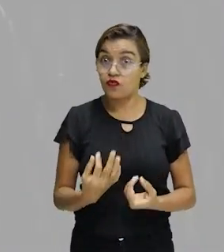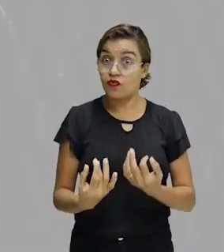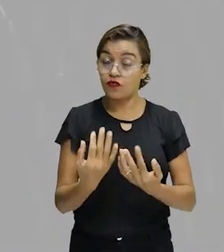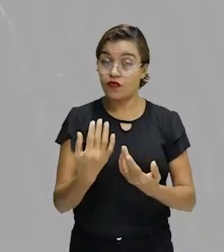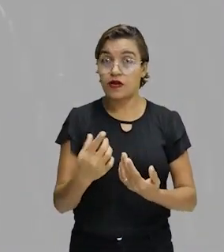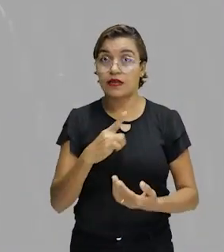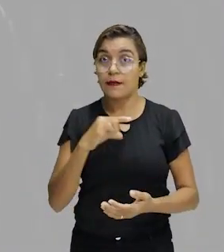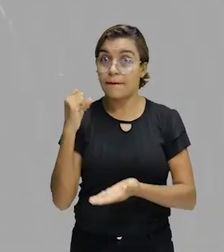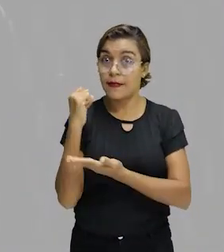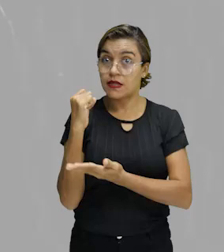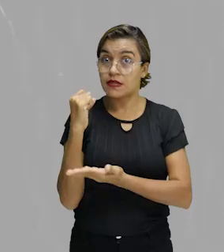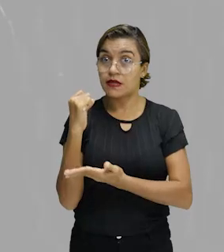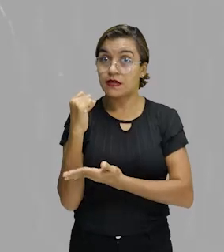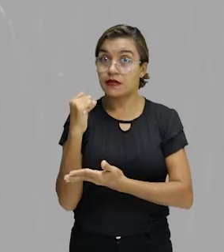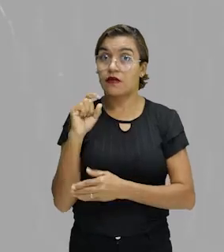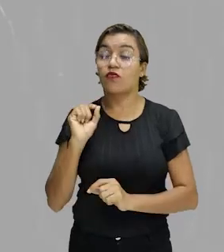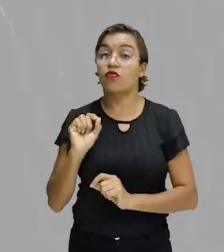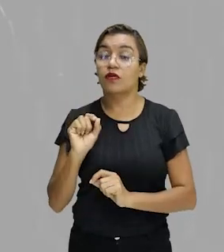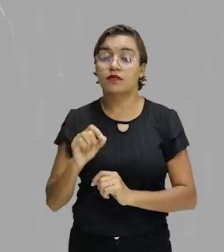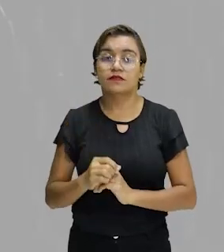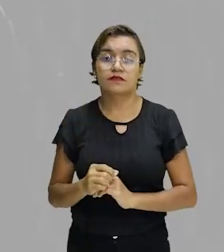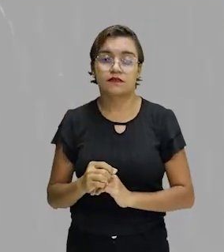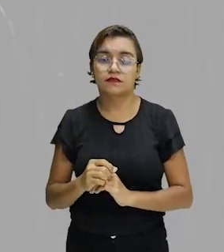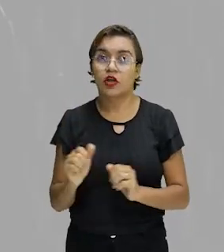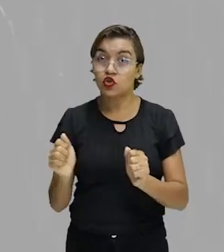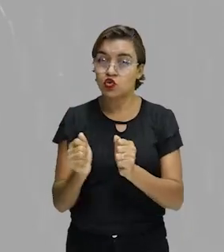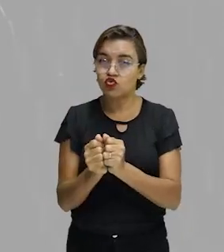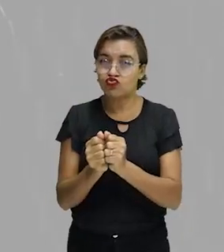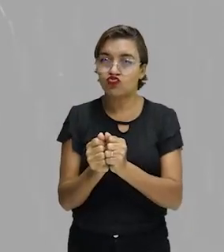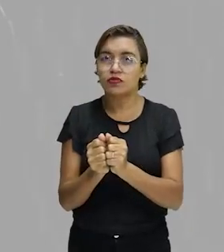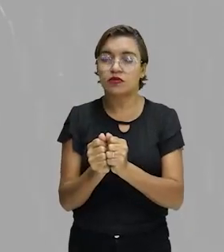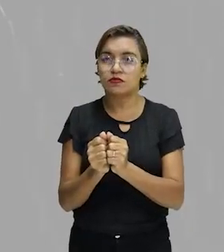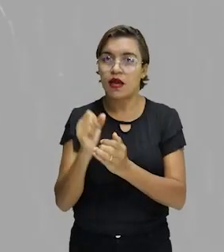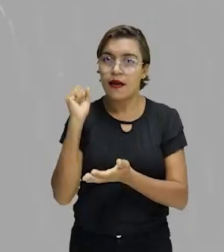a madeira, né, ela está toda junta, né, a